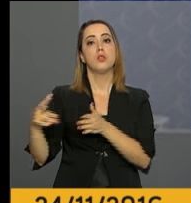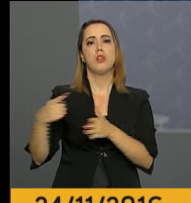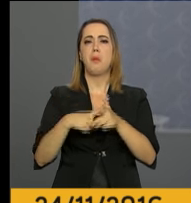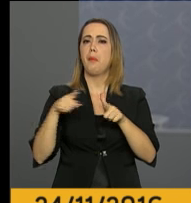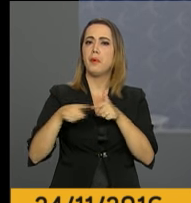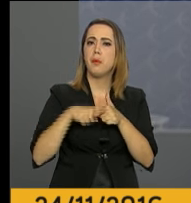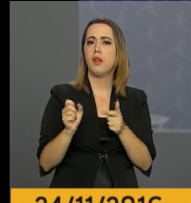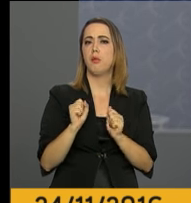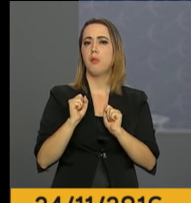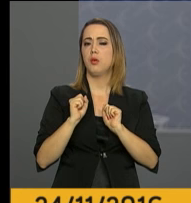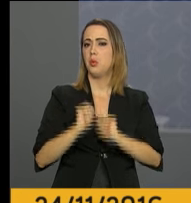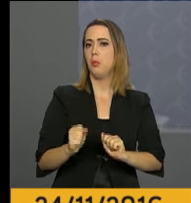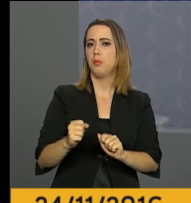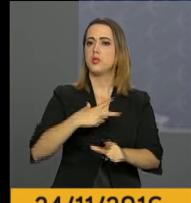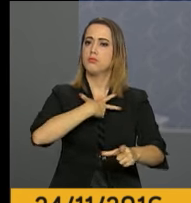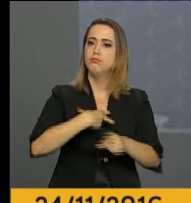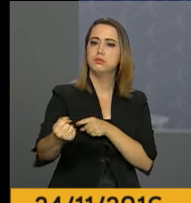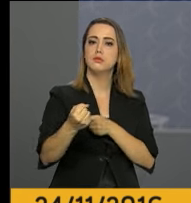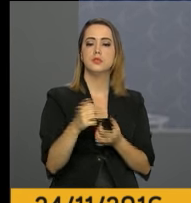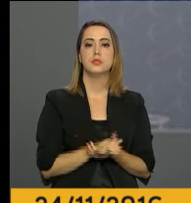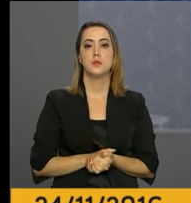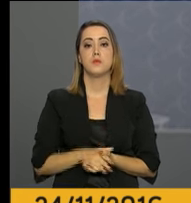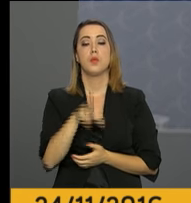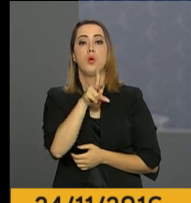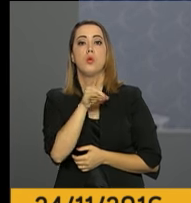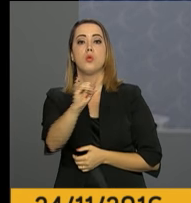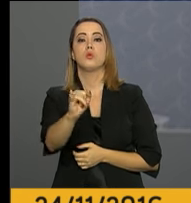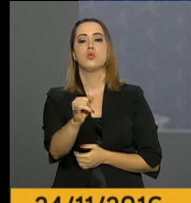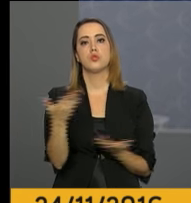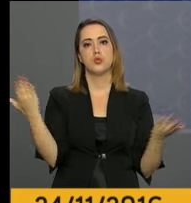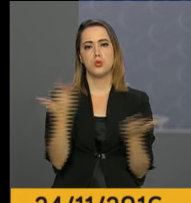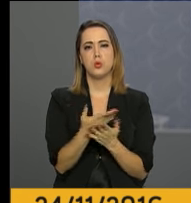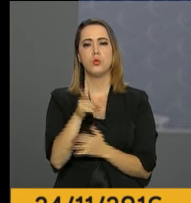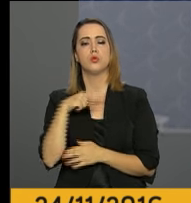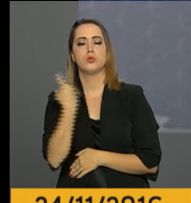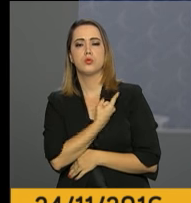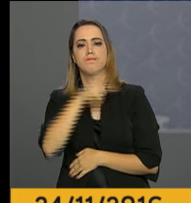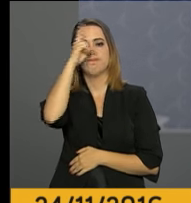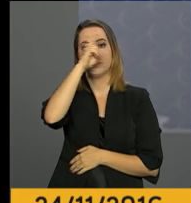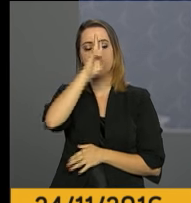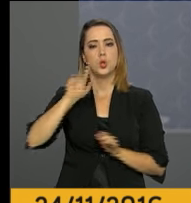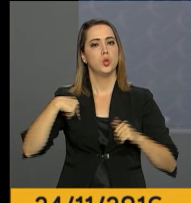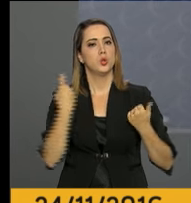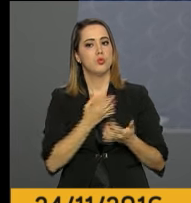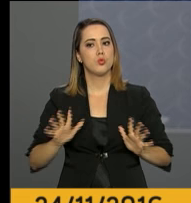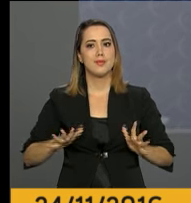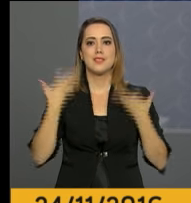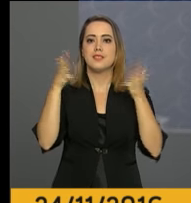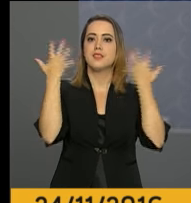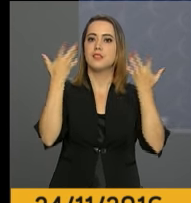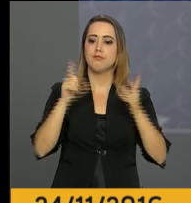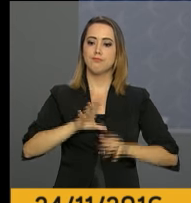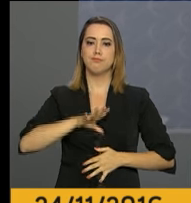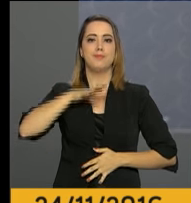não possamos transpor as datas portanto que hoje recordamos nos animam e nos encorajam